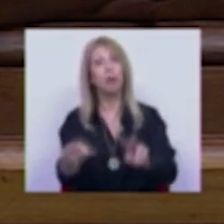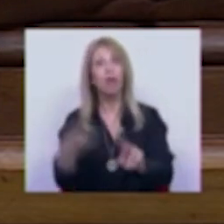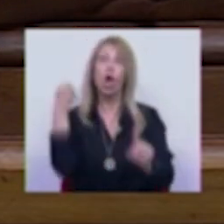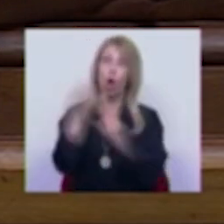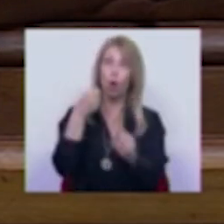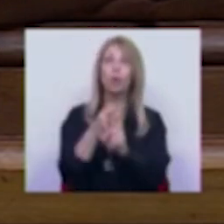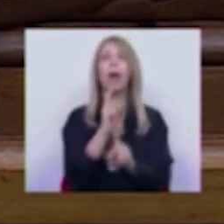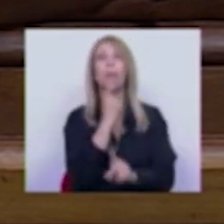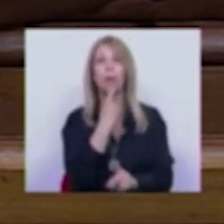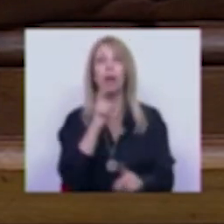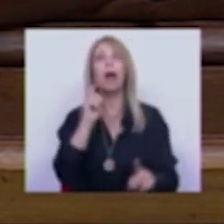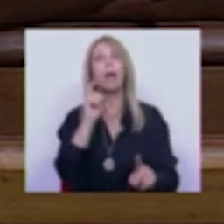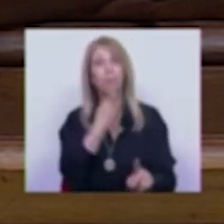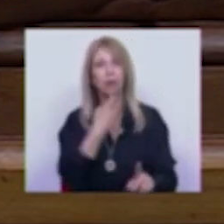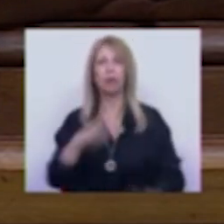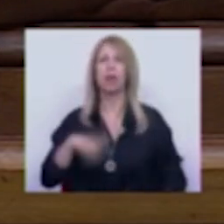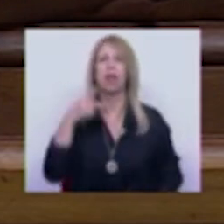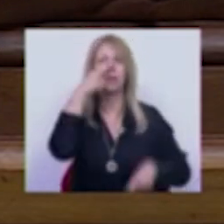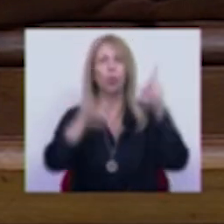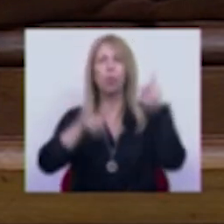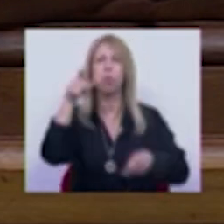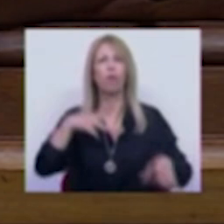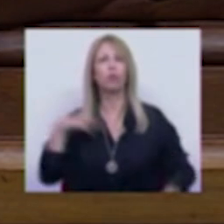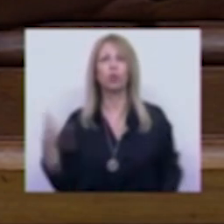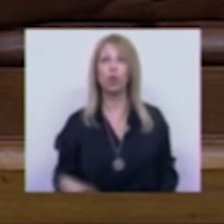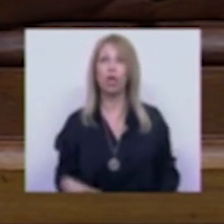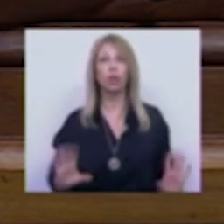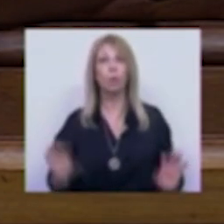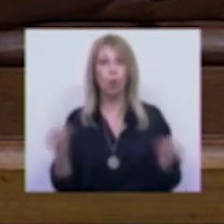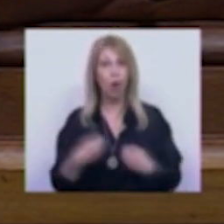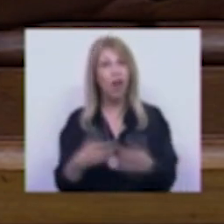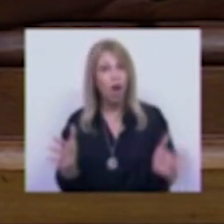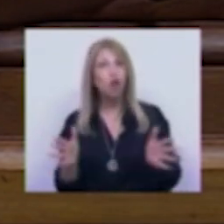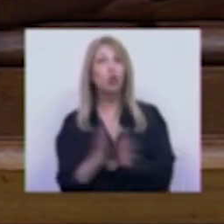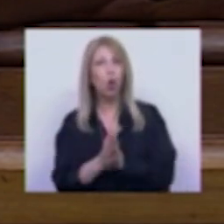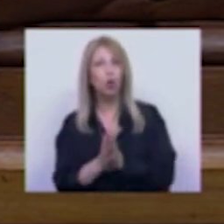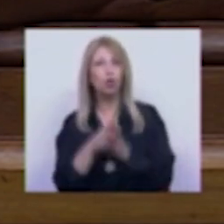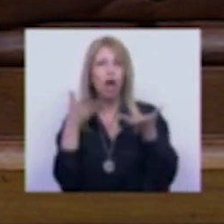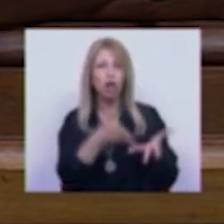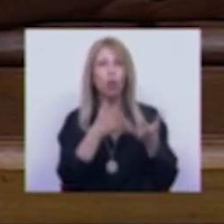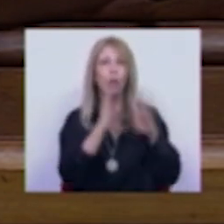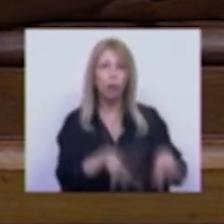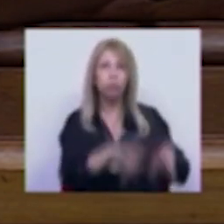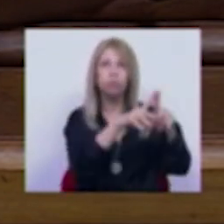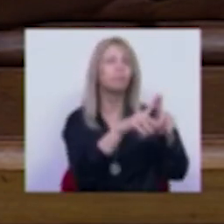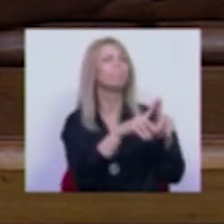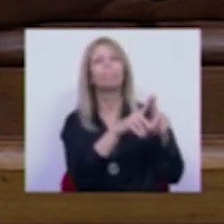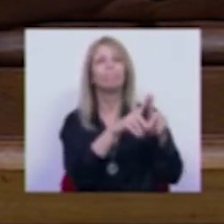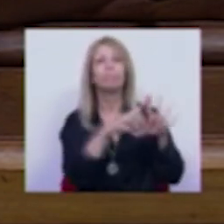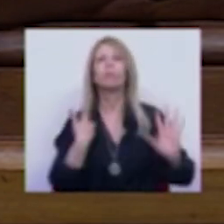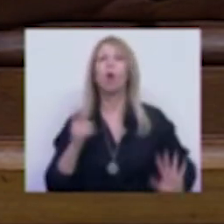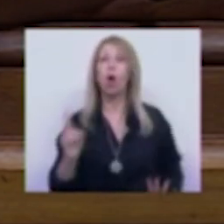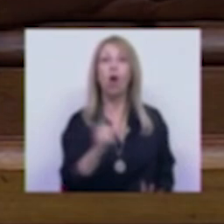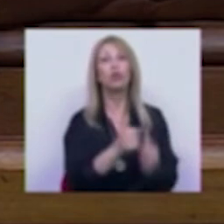Abril. Abril é património do povo português, mas nem todos foram obreiros na sua construção. Cabe a todos os